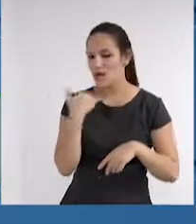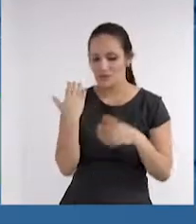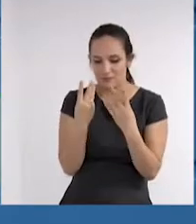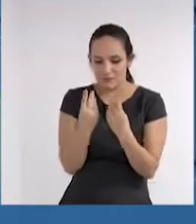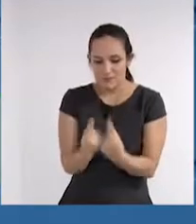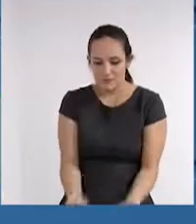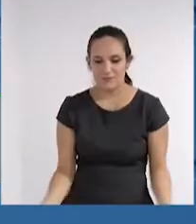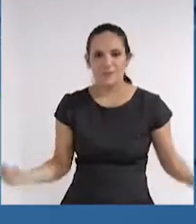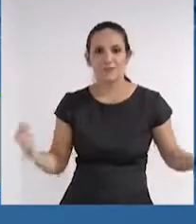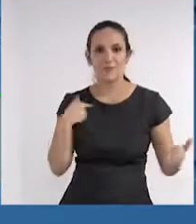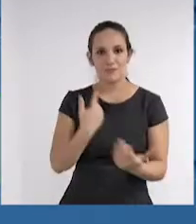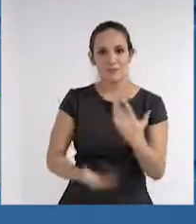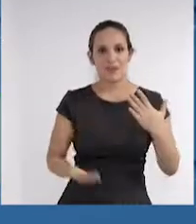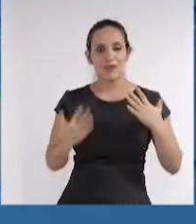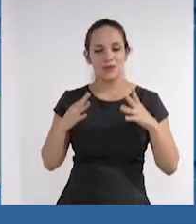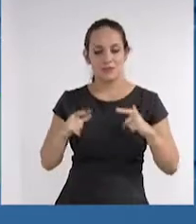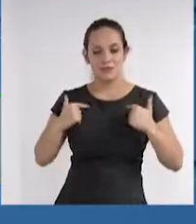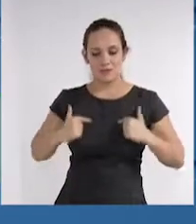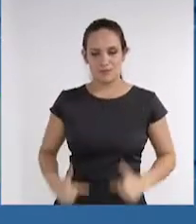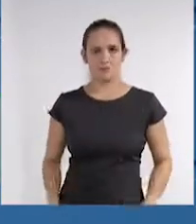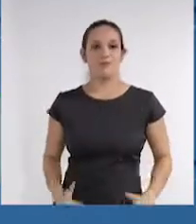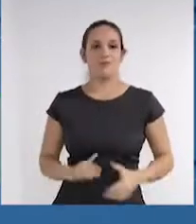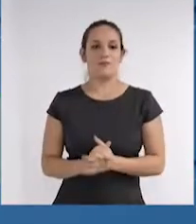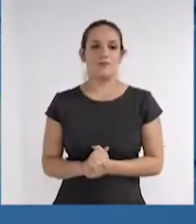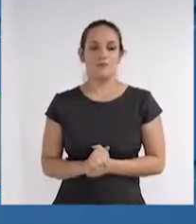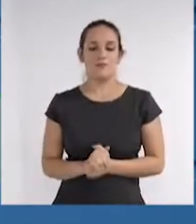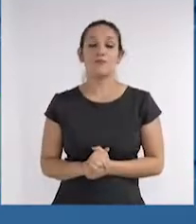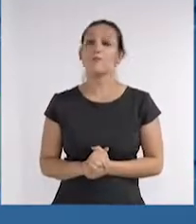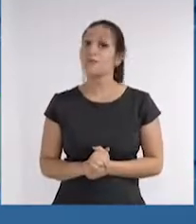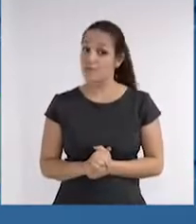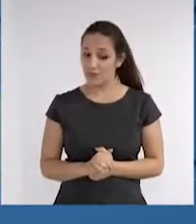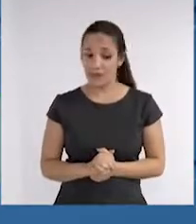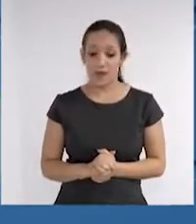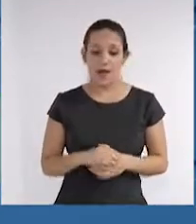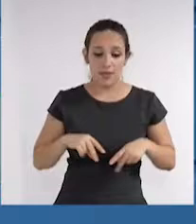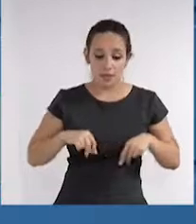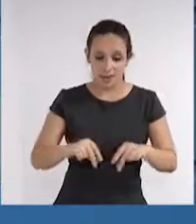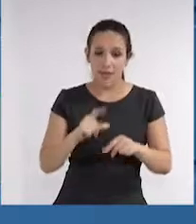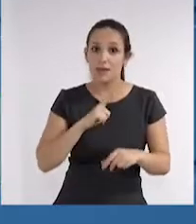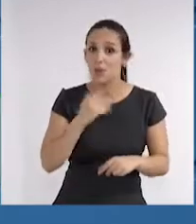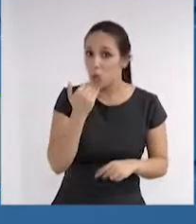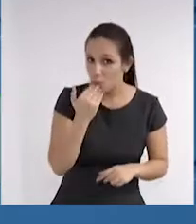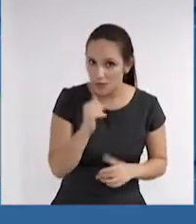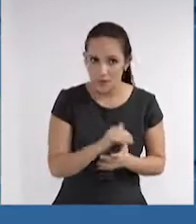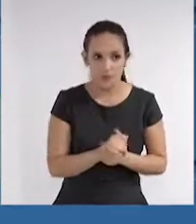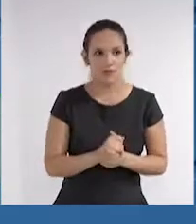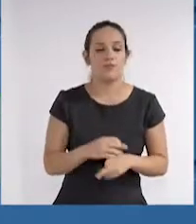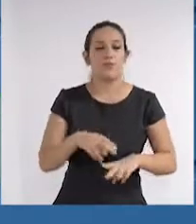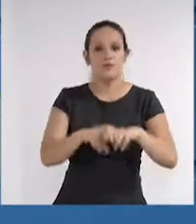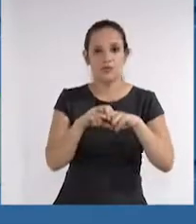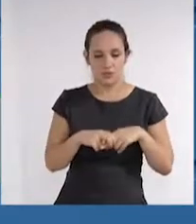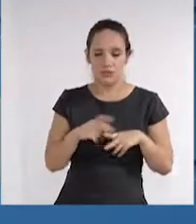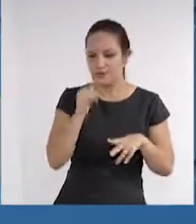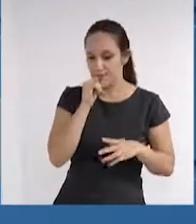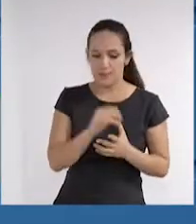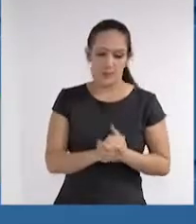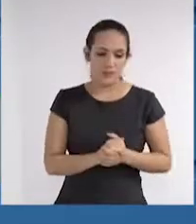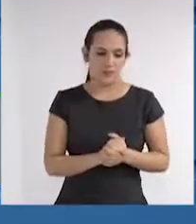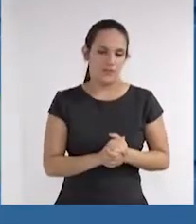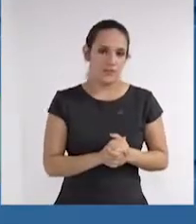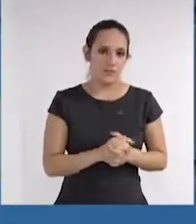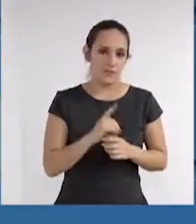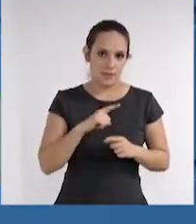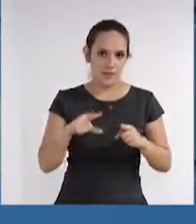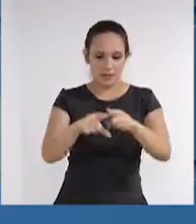tira o alimento dela, ela produz. Então, quando falo de distribuição de terra, isso é uma